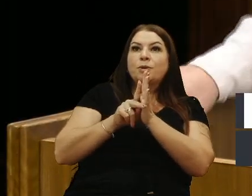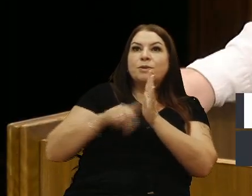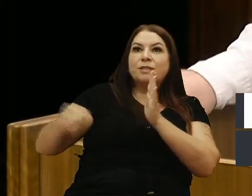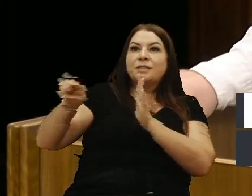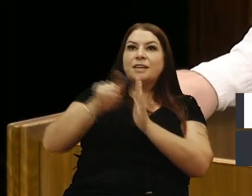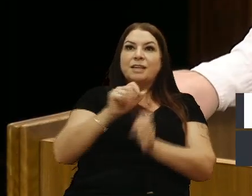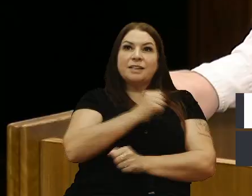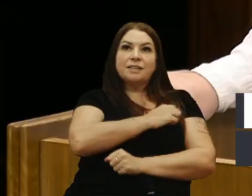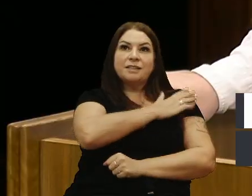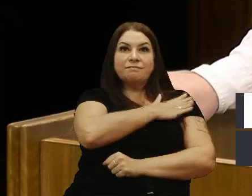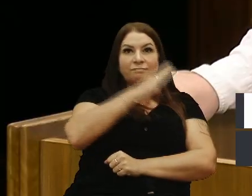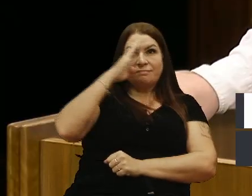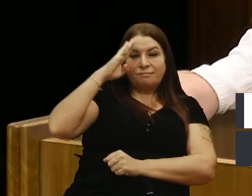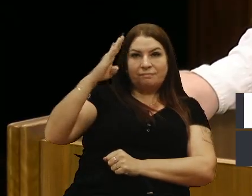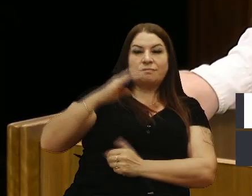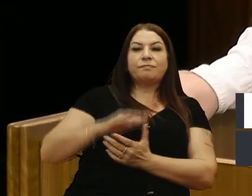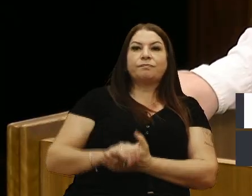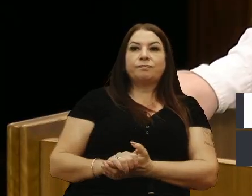Armadas.